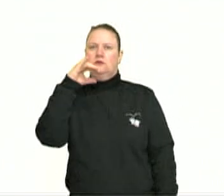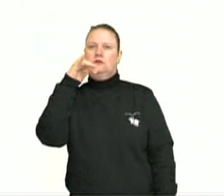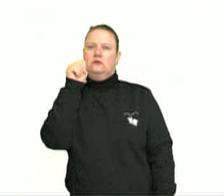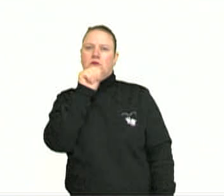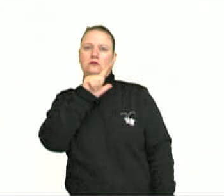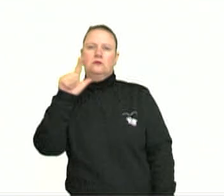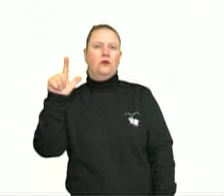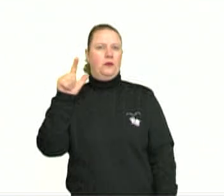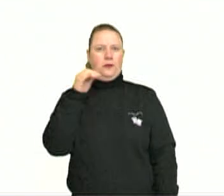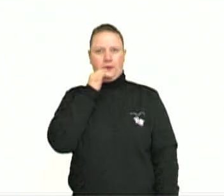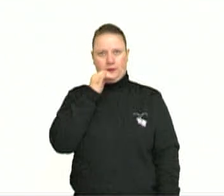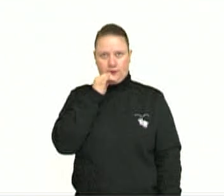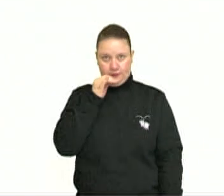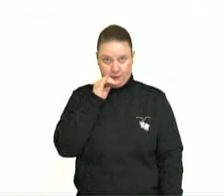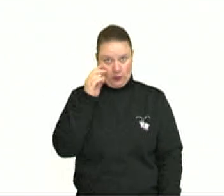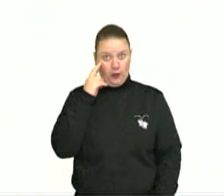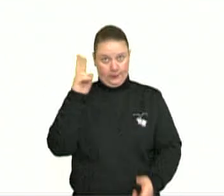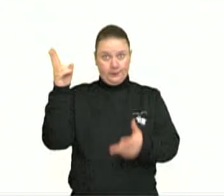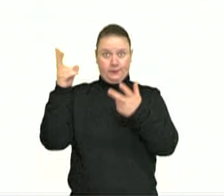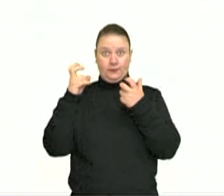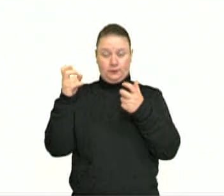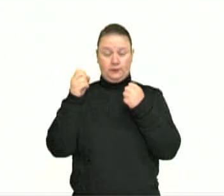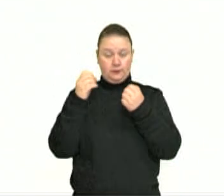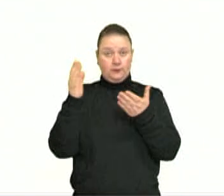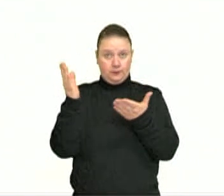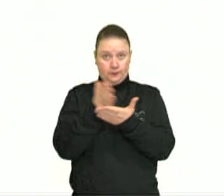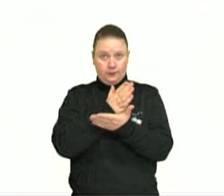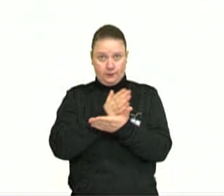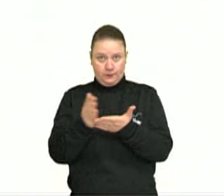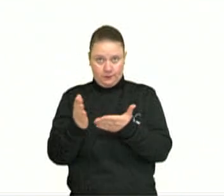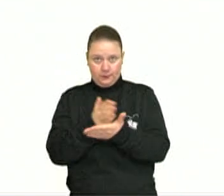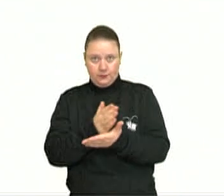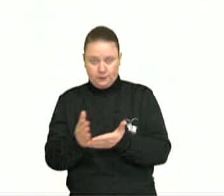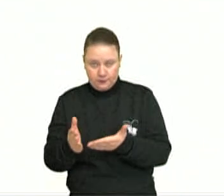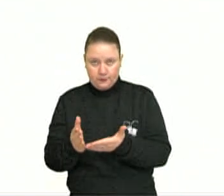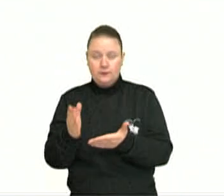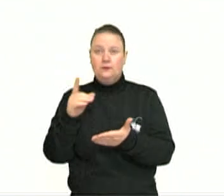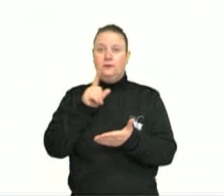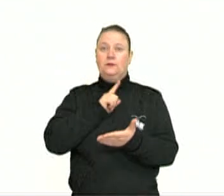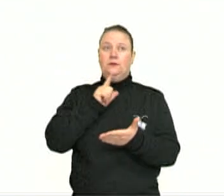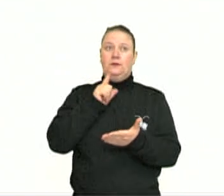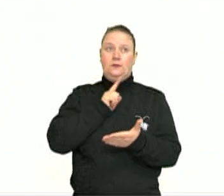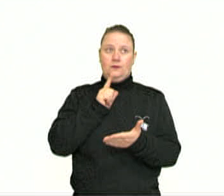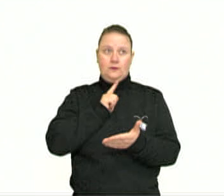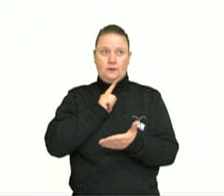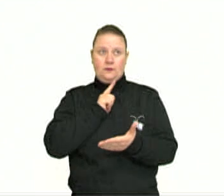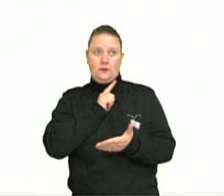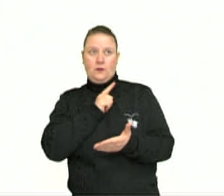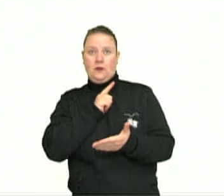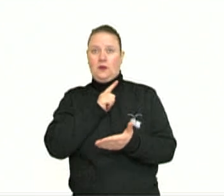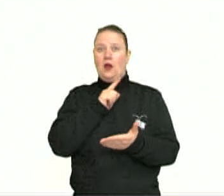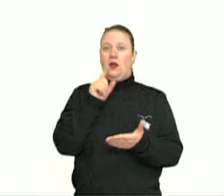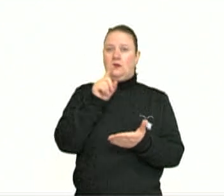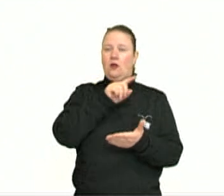aceleração. Então, vamos separar bem as coisas aqui. Nós temos nessa situação, uma situação em que você tem uma força